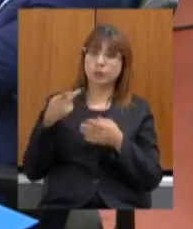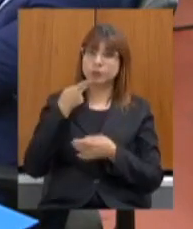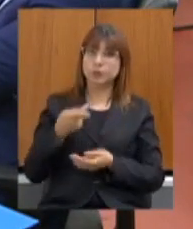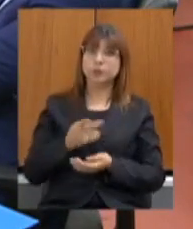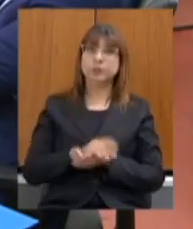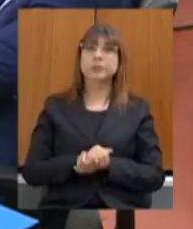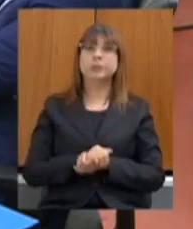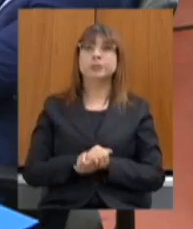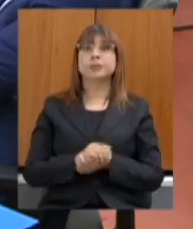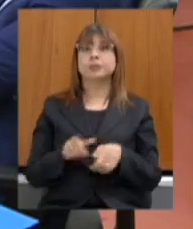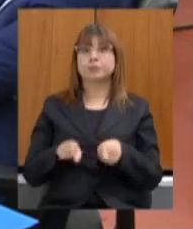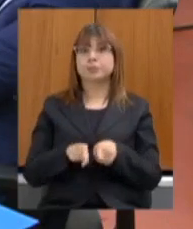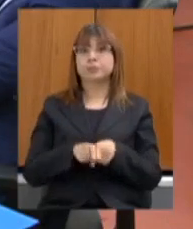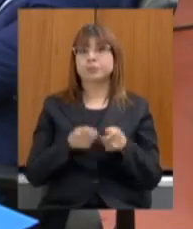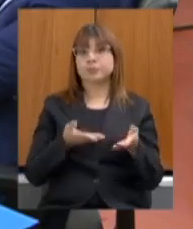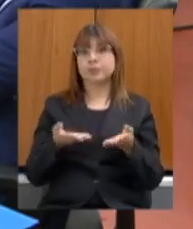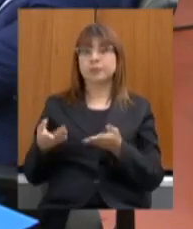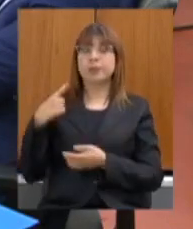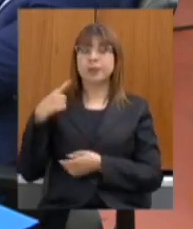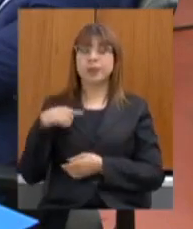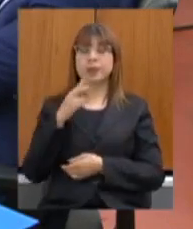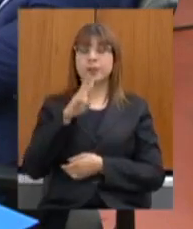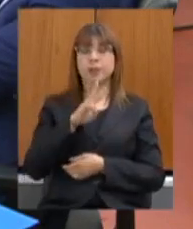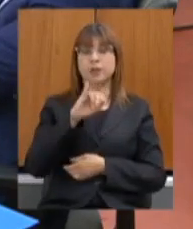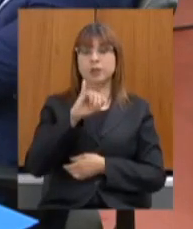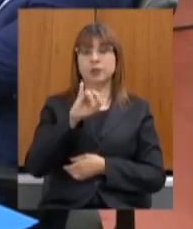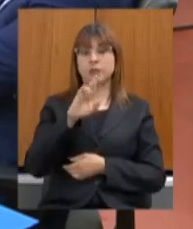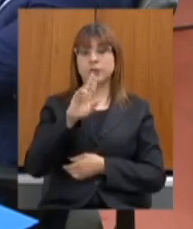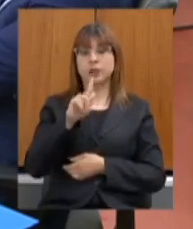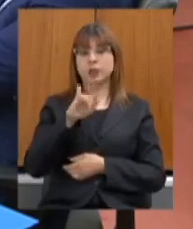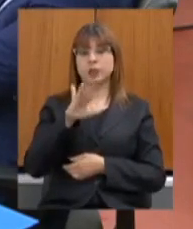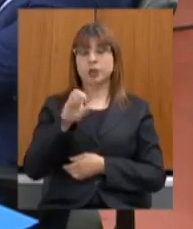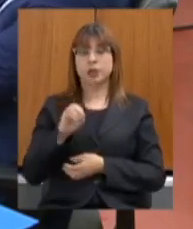Passo a palavra agora ao deputado Vigílio Guimarães.